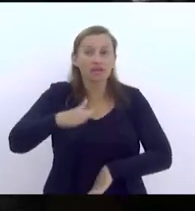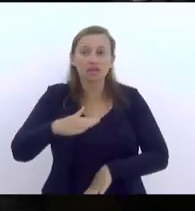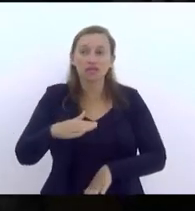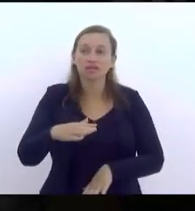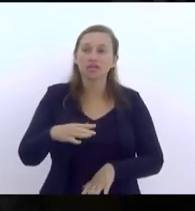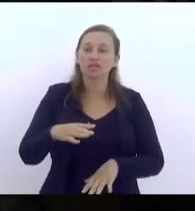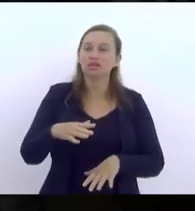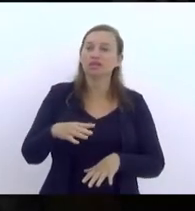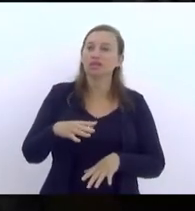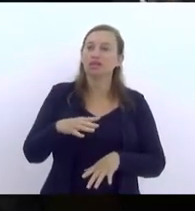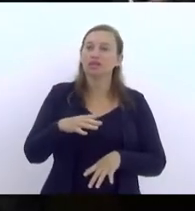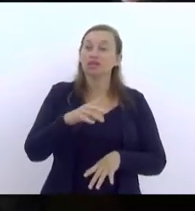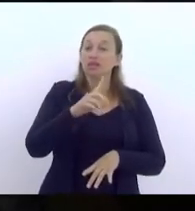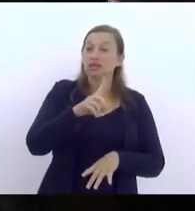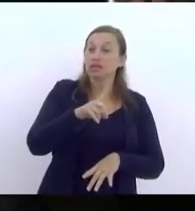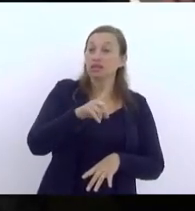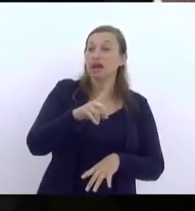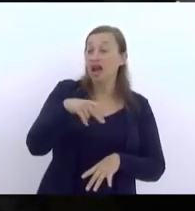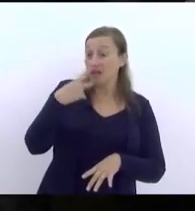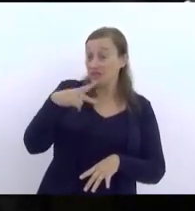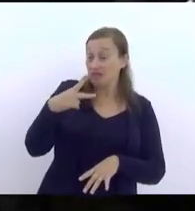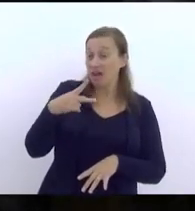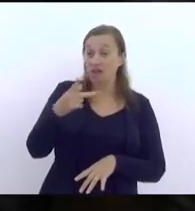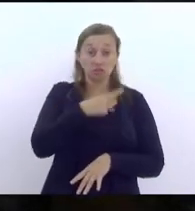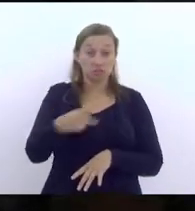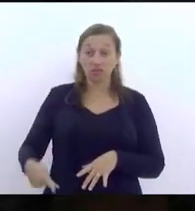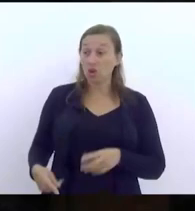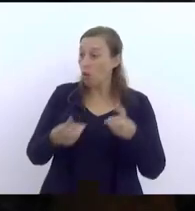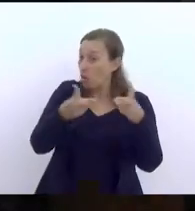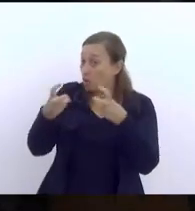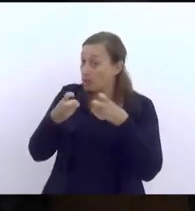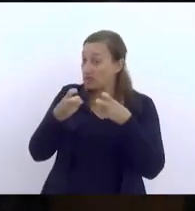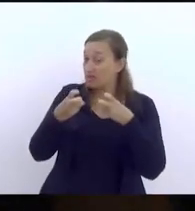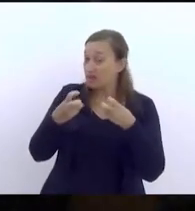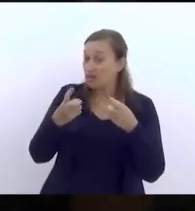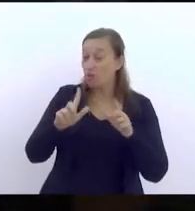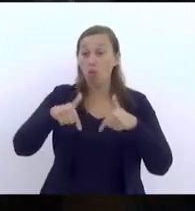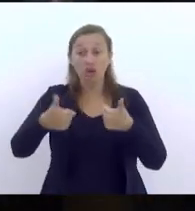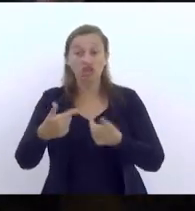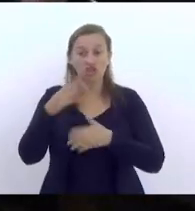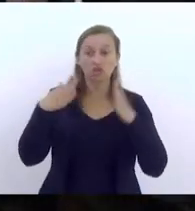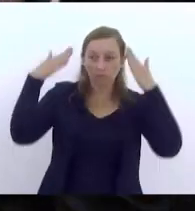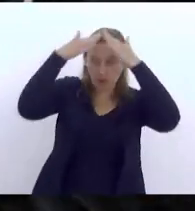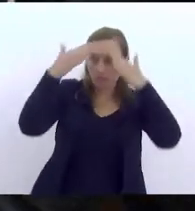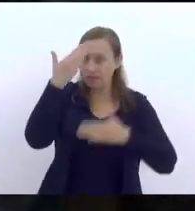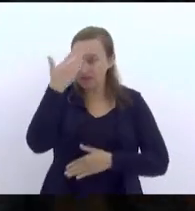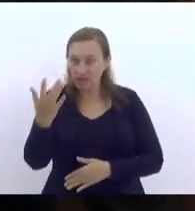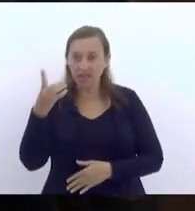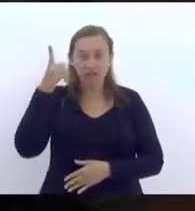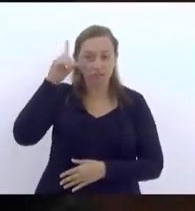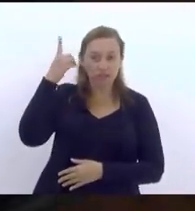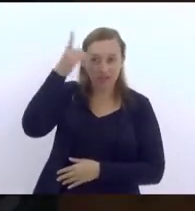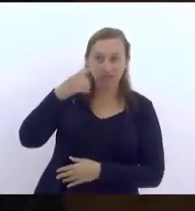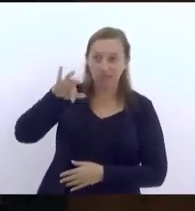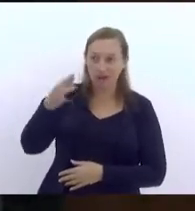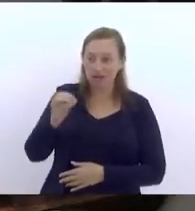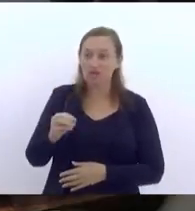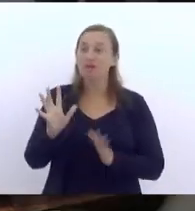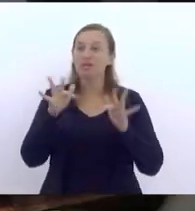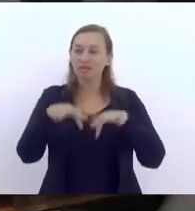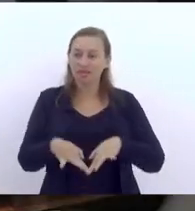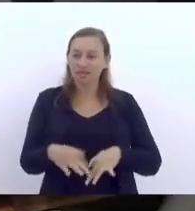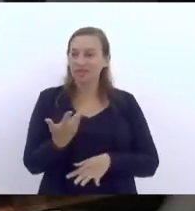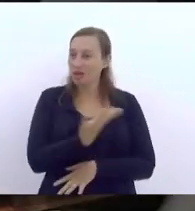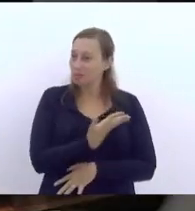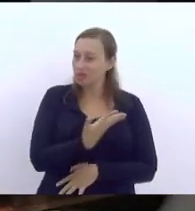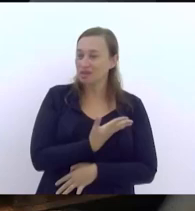a chancela do presidente que observava os atos do Papa. Muito obrigado, deputado Márcio Gualberto, presidente Jorge Para Felipe. Concluir, querido